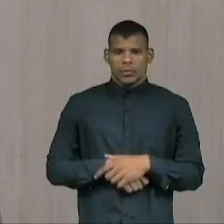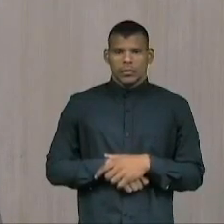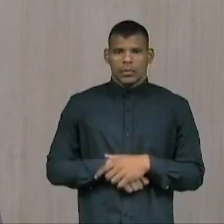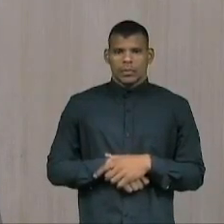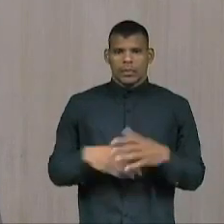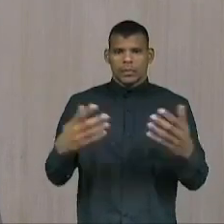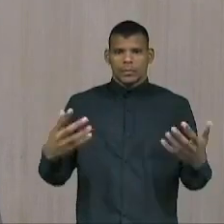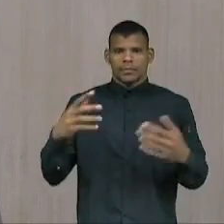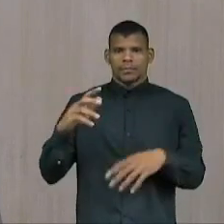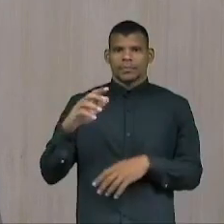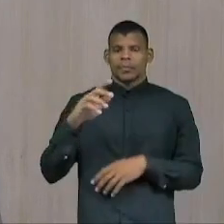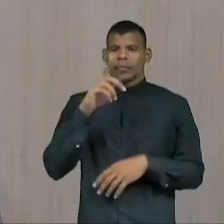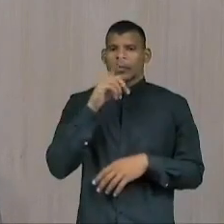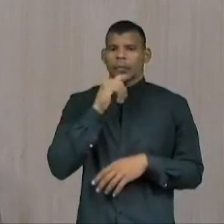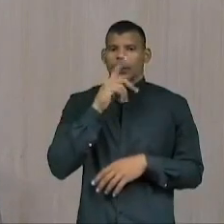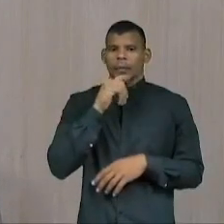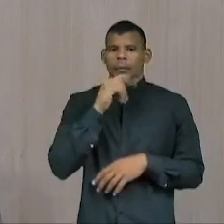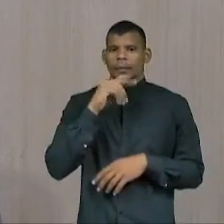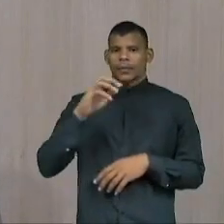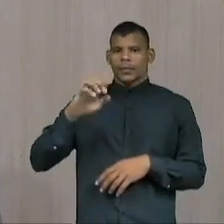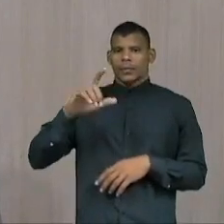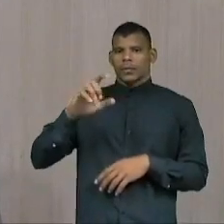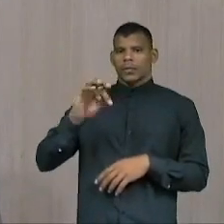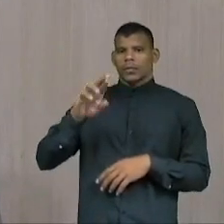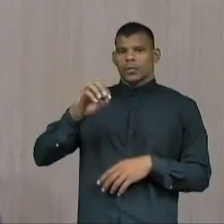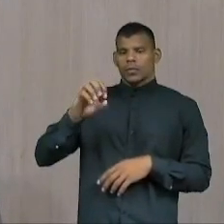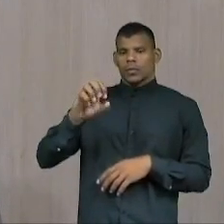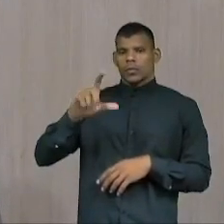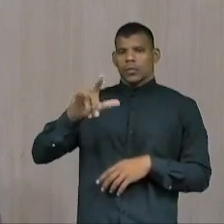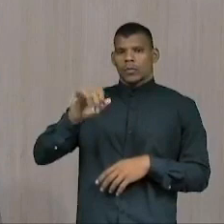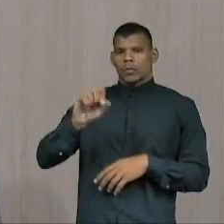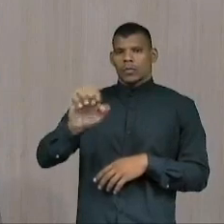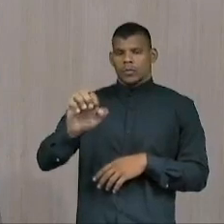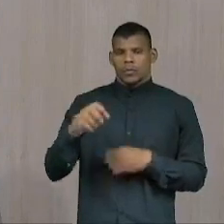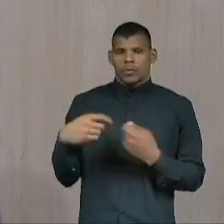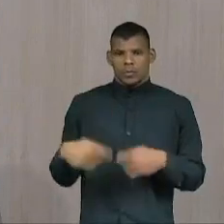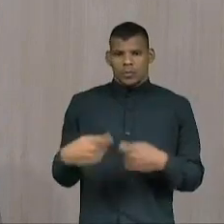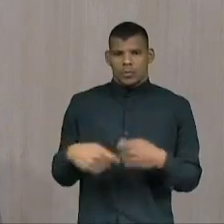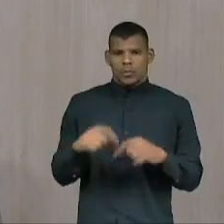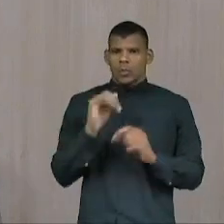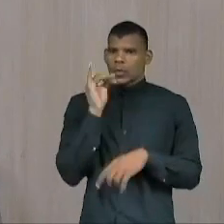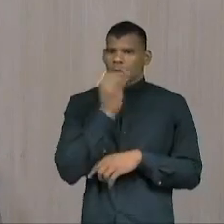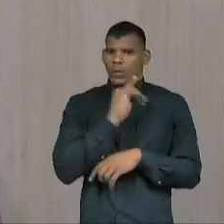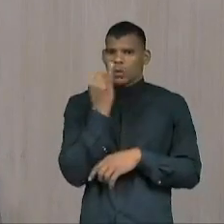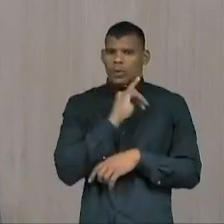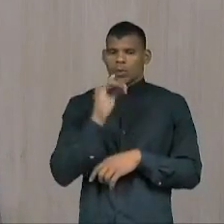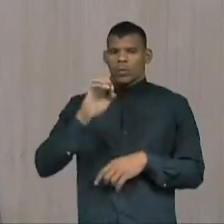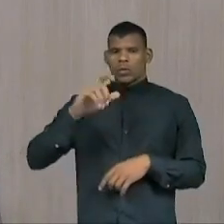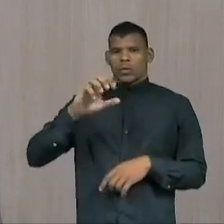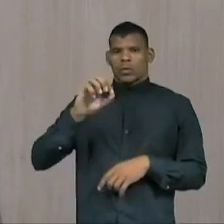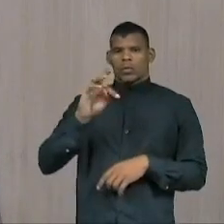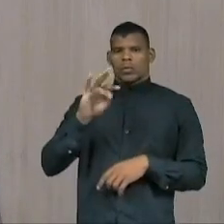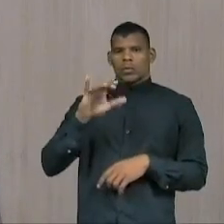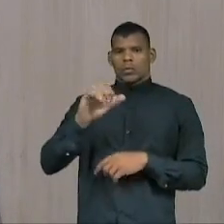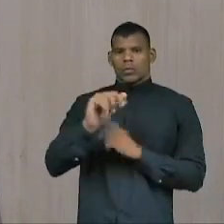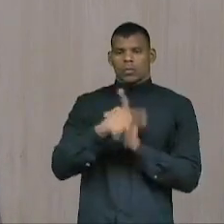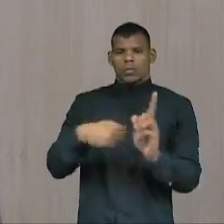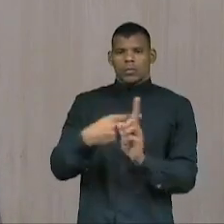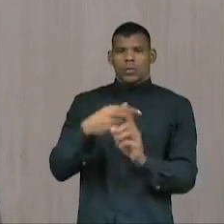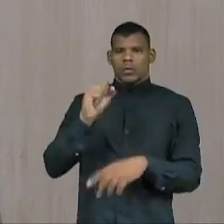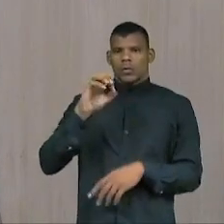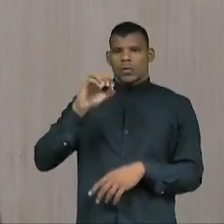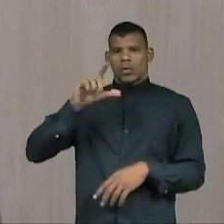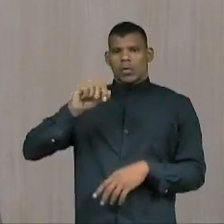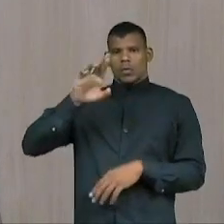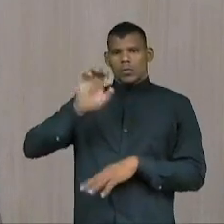eletrólise da água e precisando Através disso da energia eólica e energia solar o que aqui